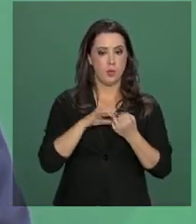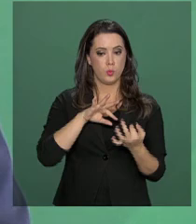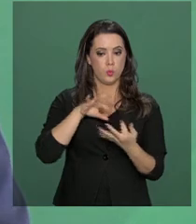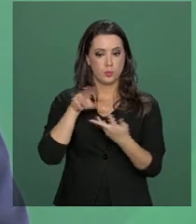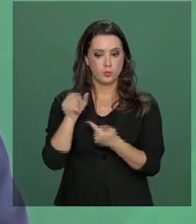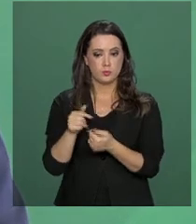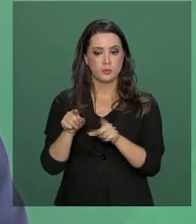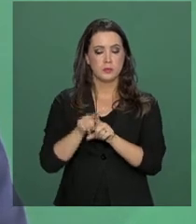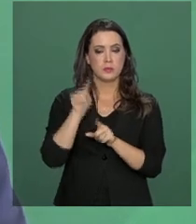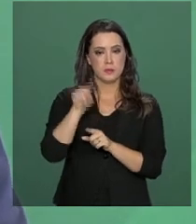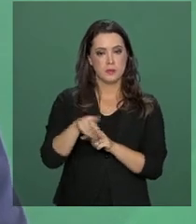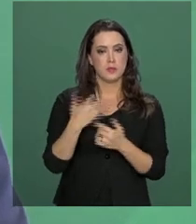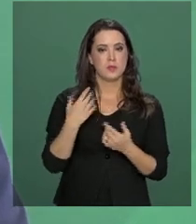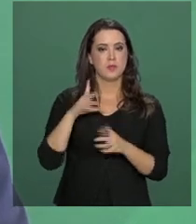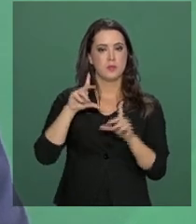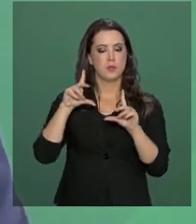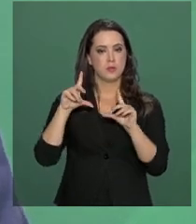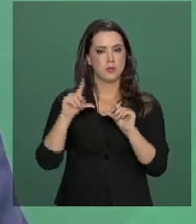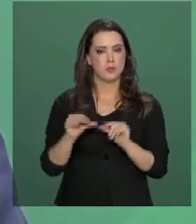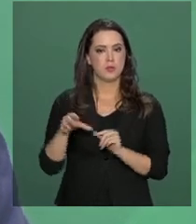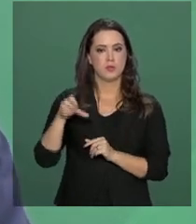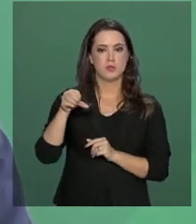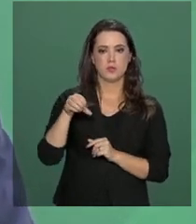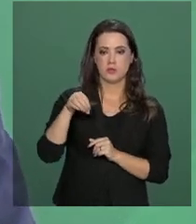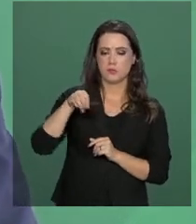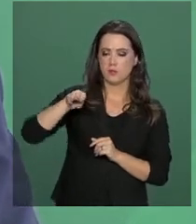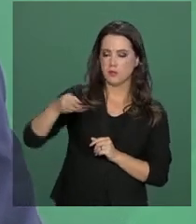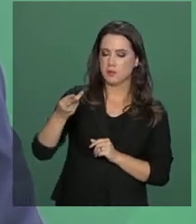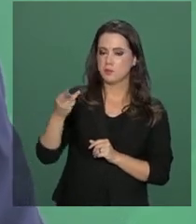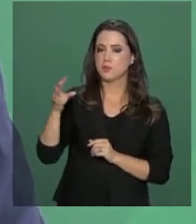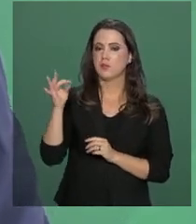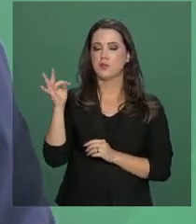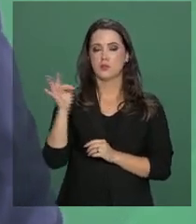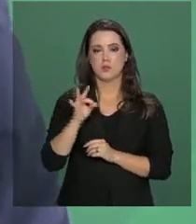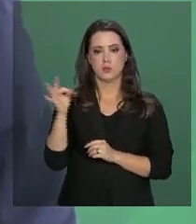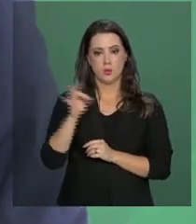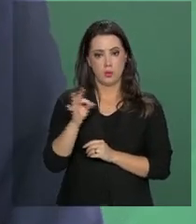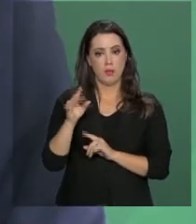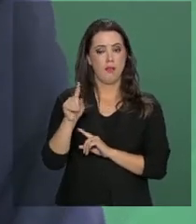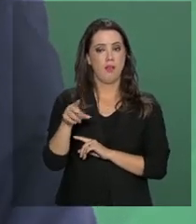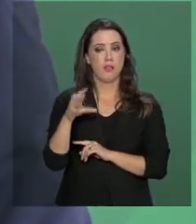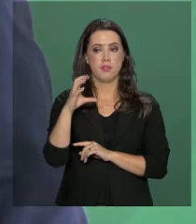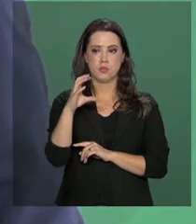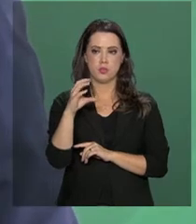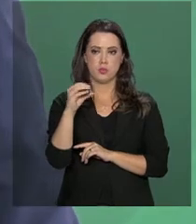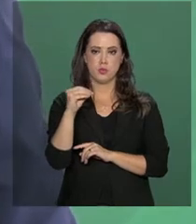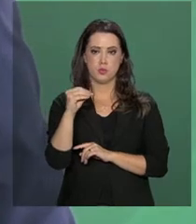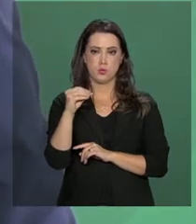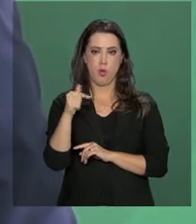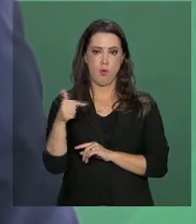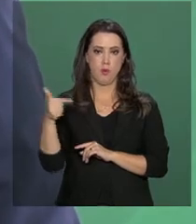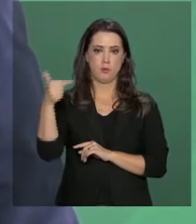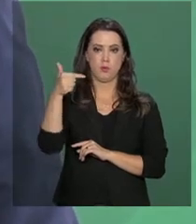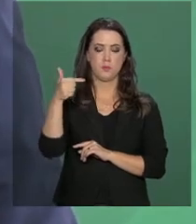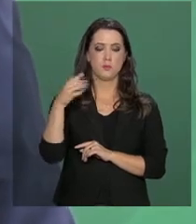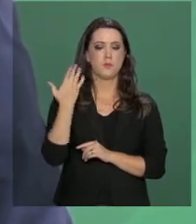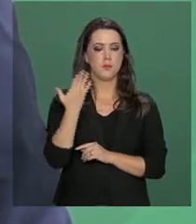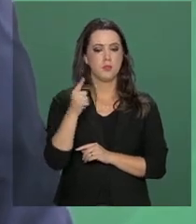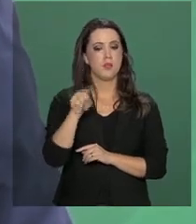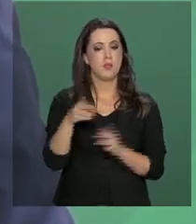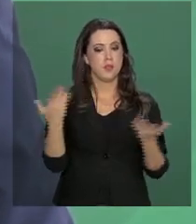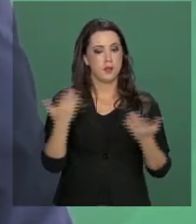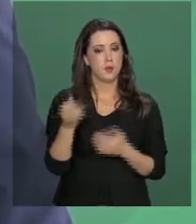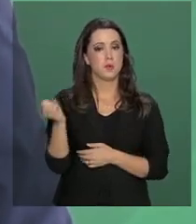uma redução de mais de 90 milhões de toneladas de co2 e com o vivido flex